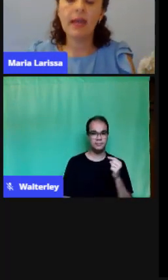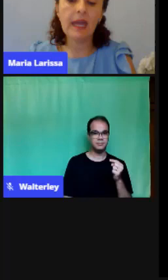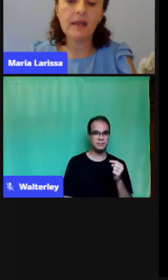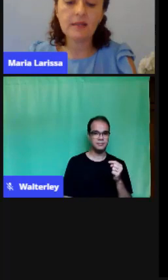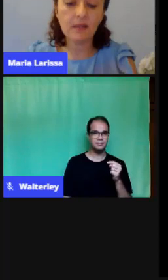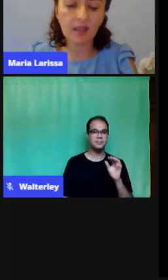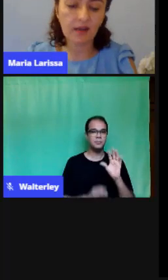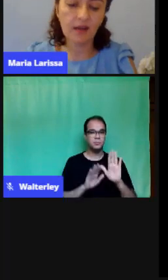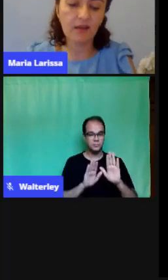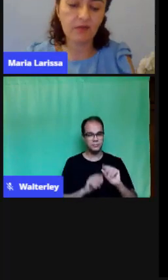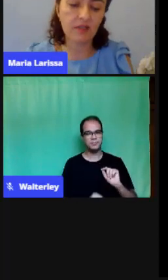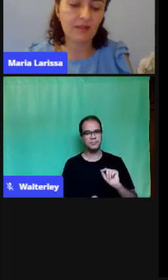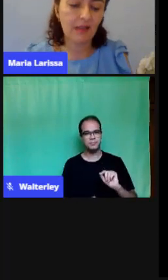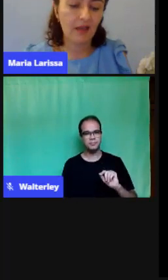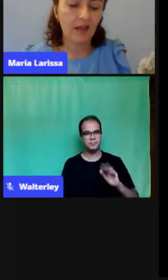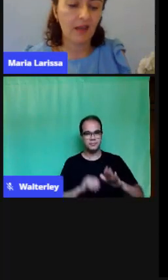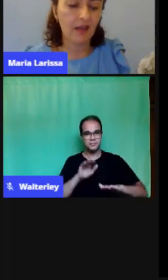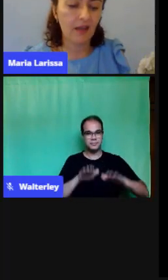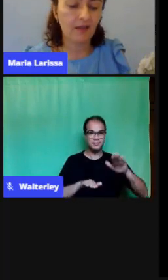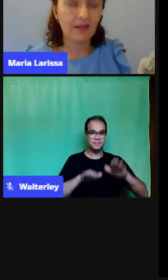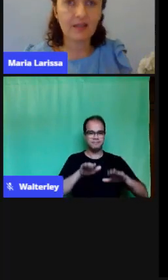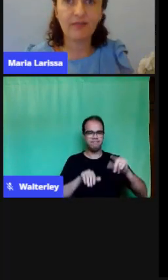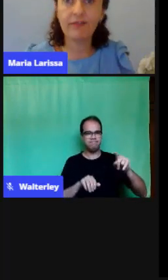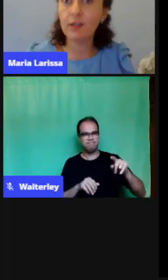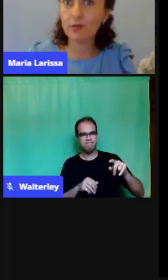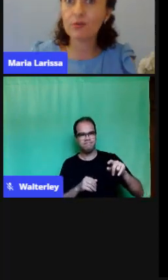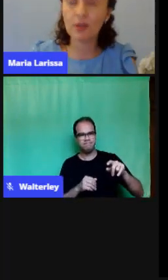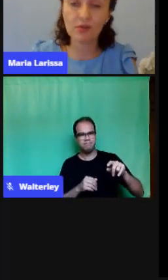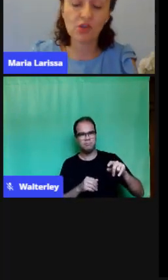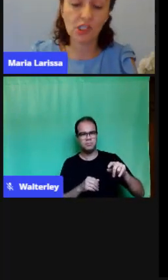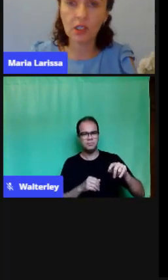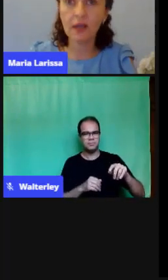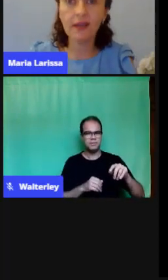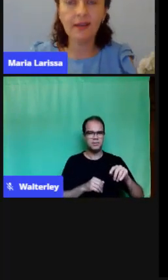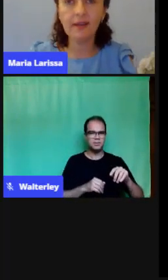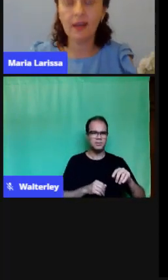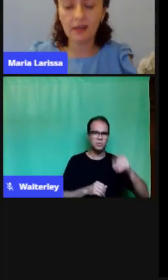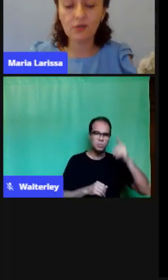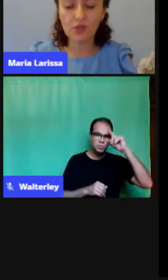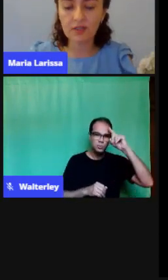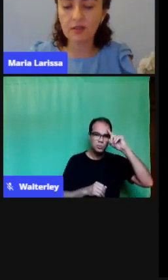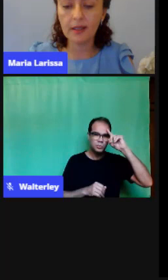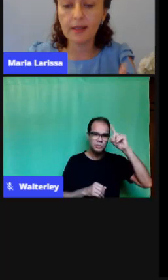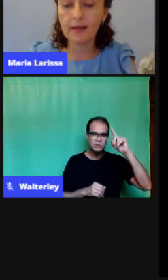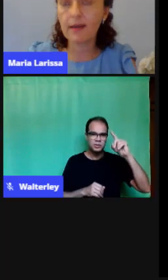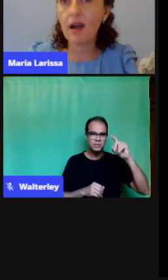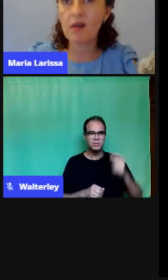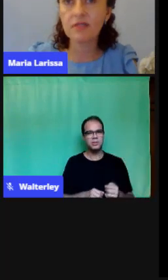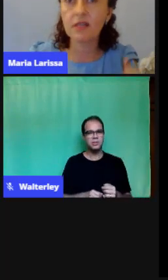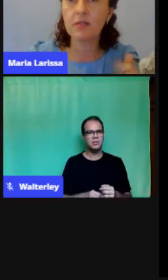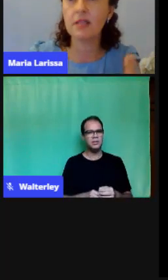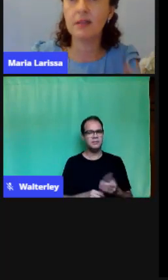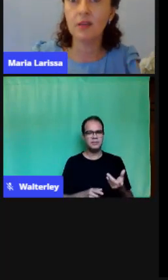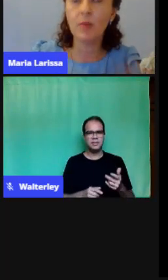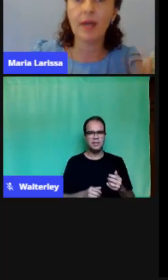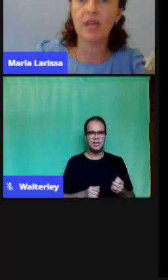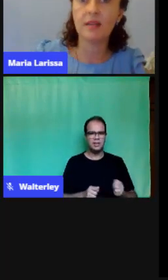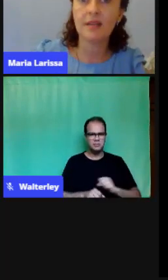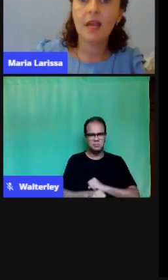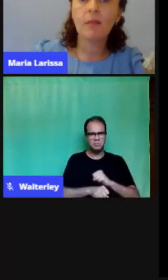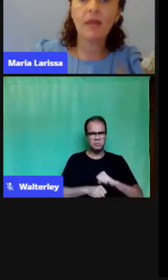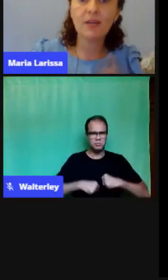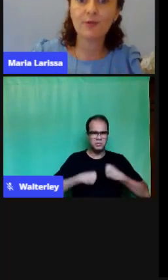nós realizamos tarefas, desafios no nosso dia a dia e ninguém nos diz, olha, que legal, você